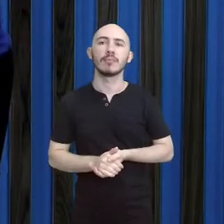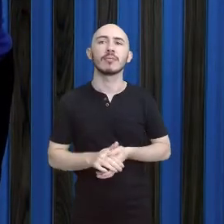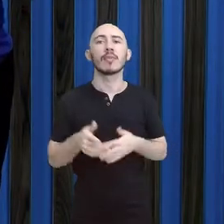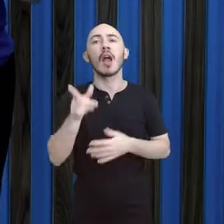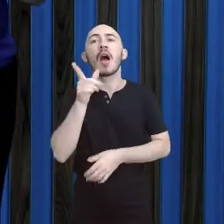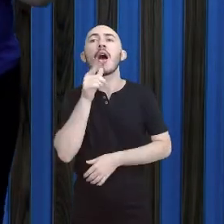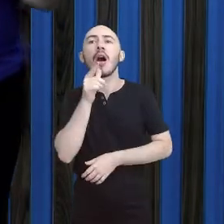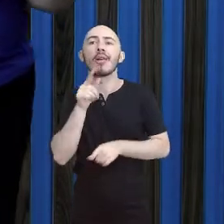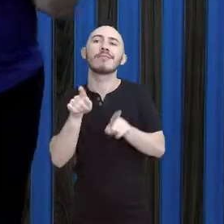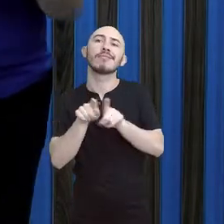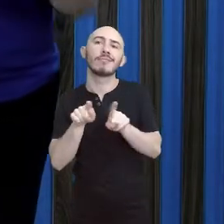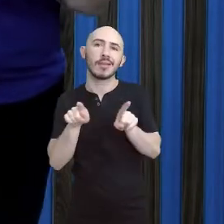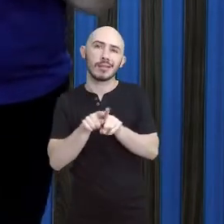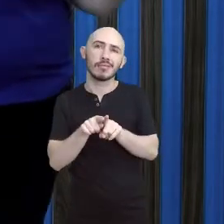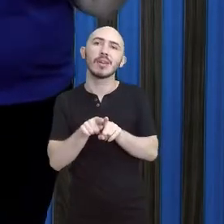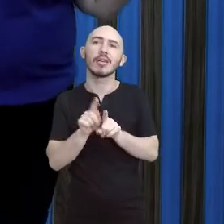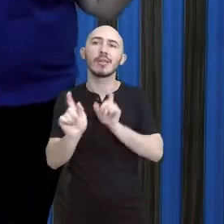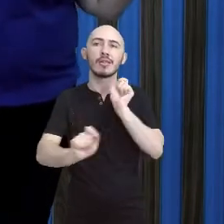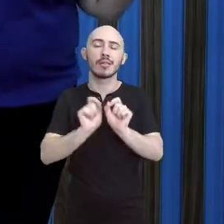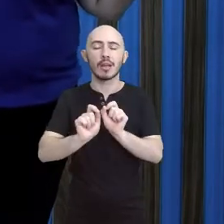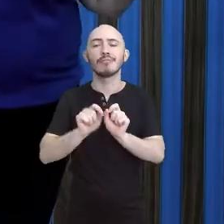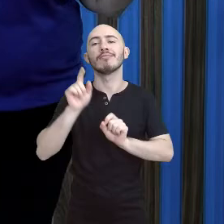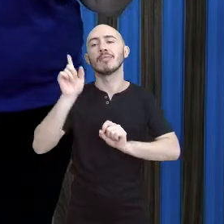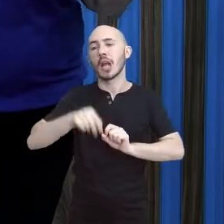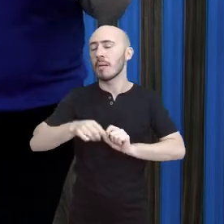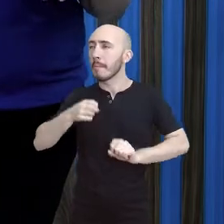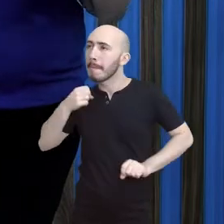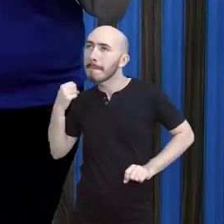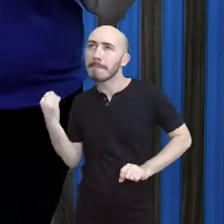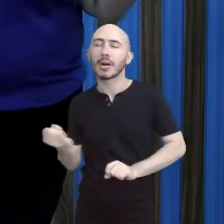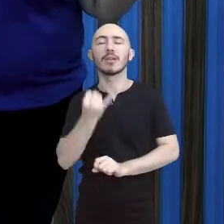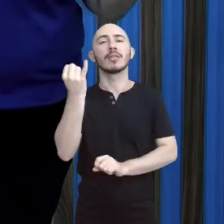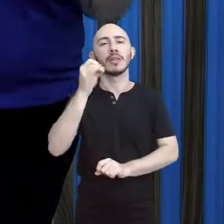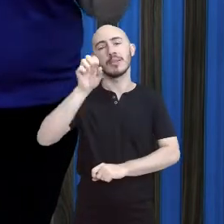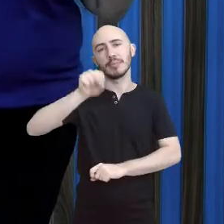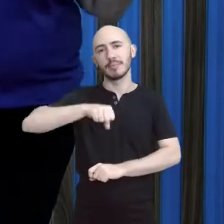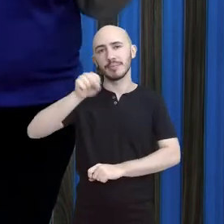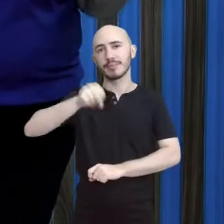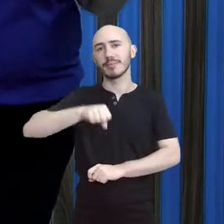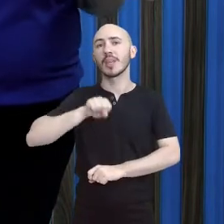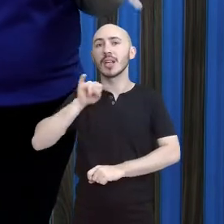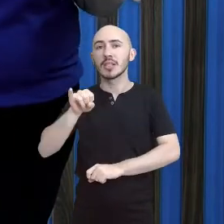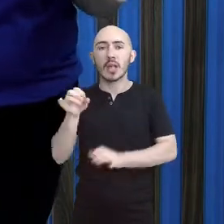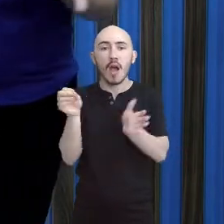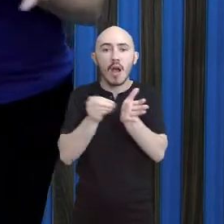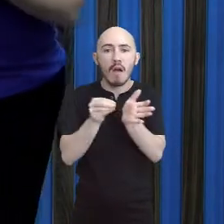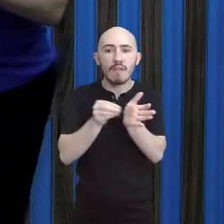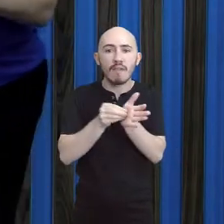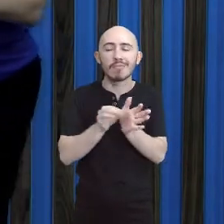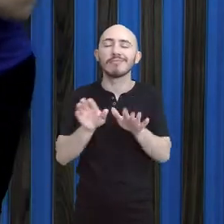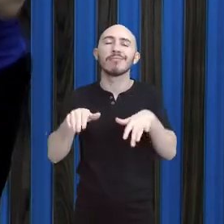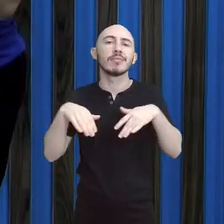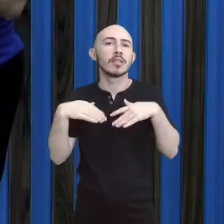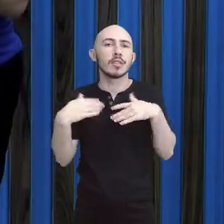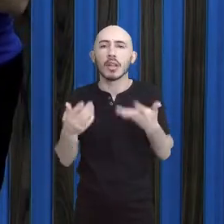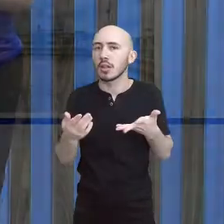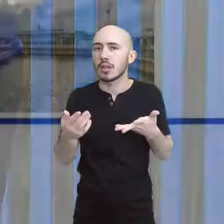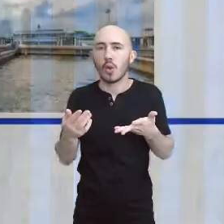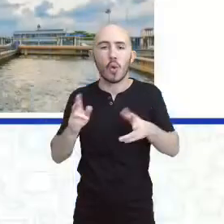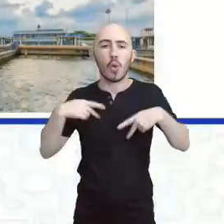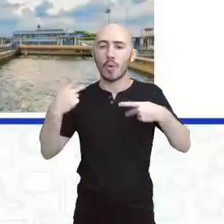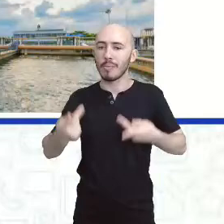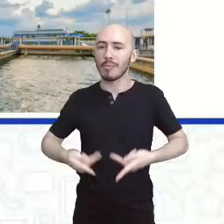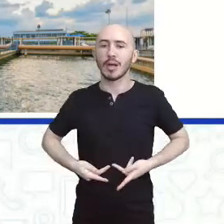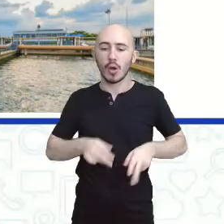Água, outro recurso, um recurso importantíssimo. Sem água, o ser humano não sobrevive mais do que uma semana, né? Então,